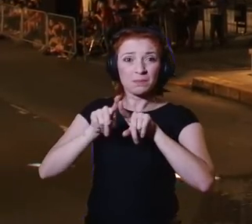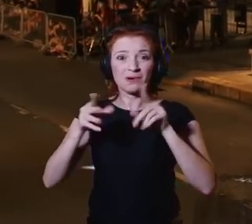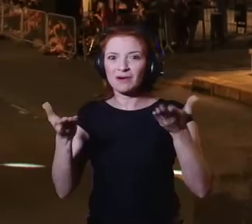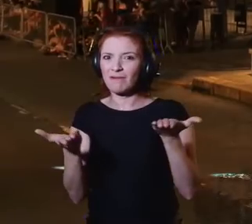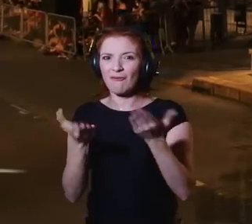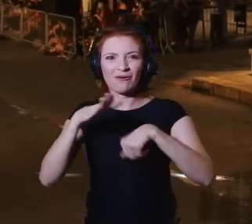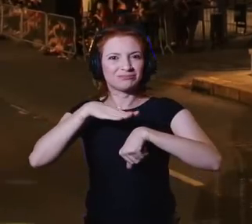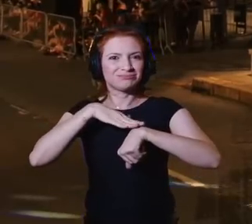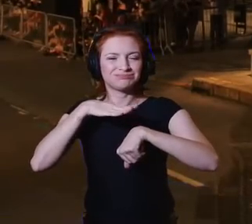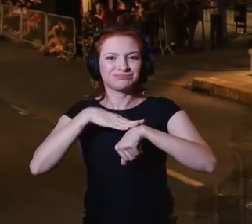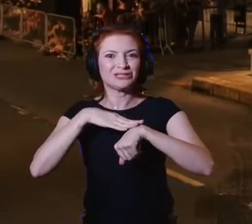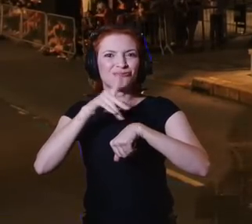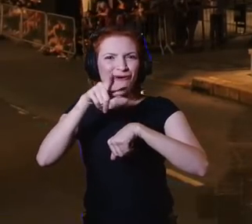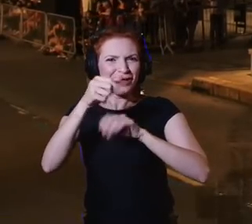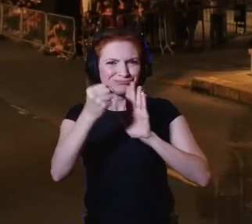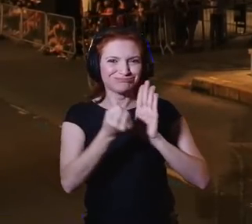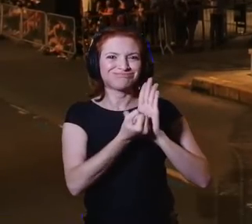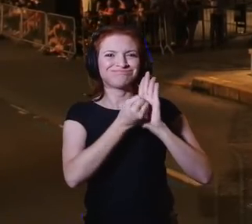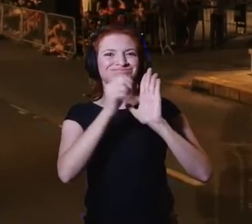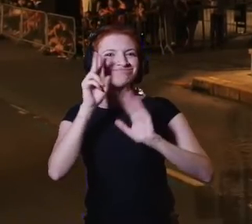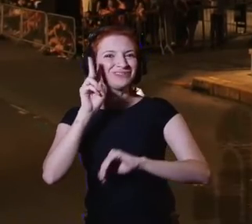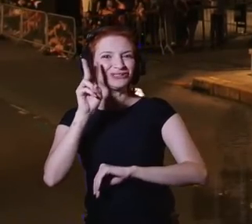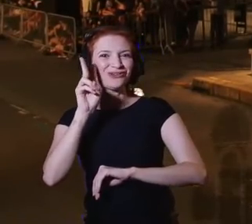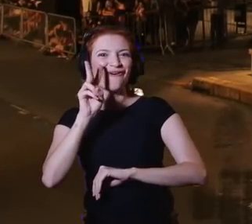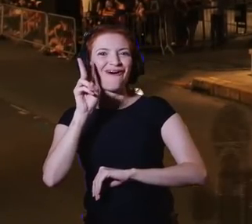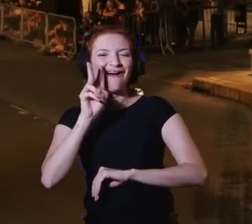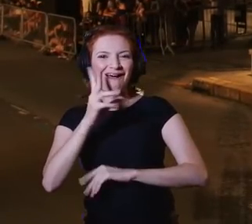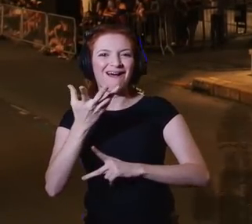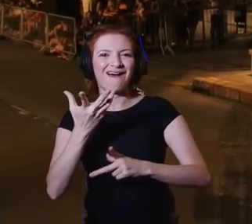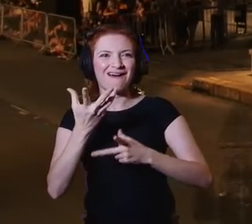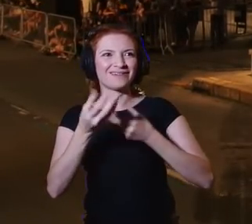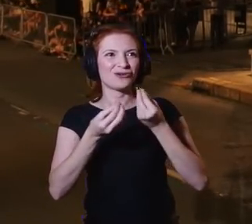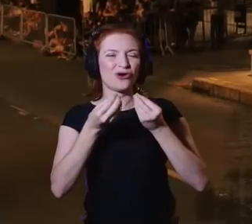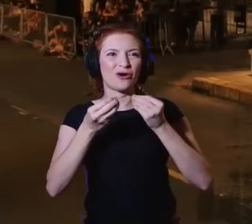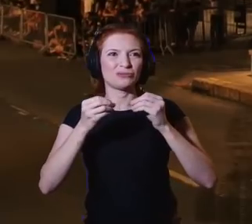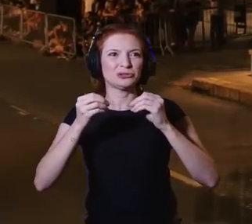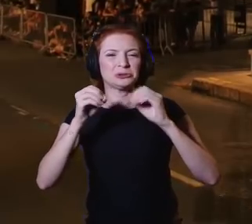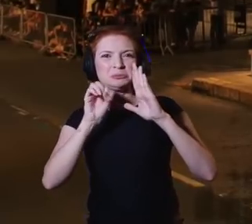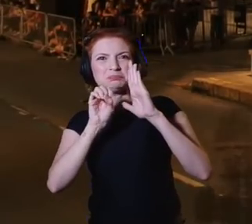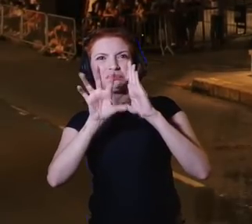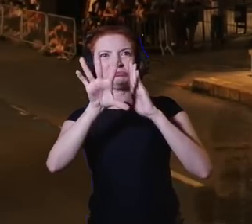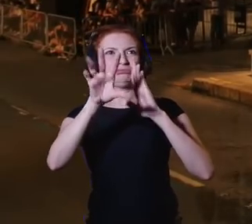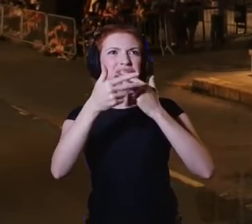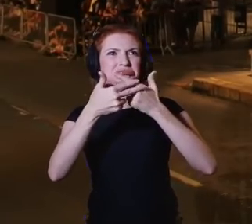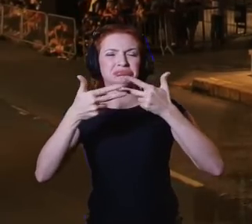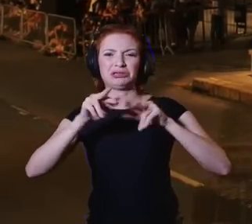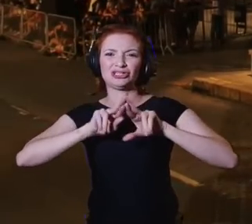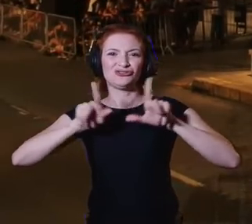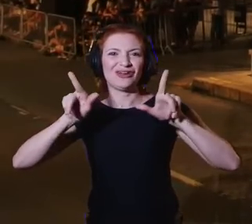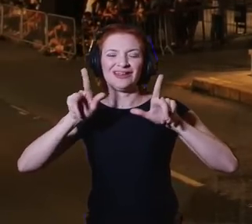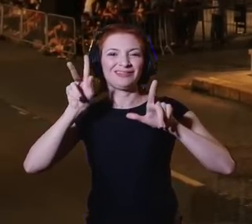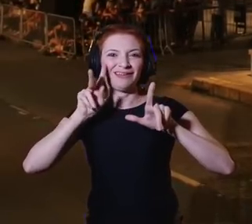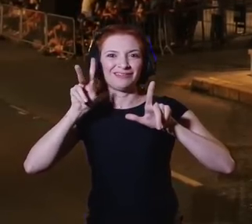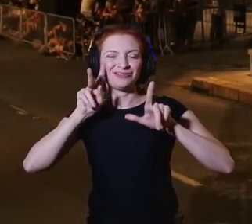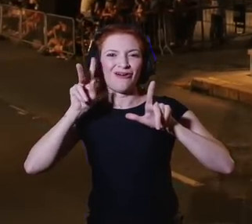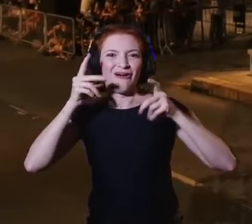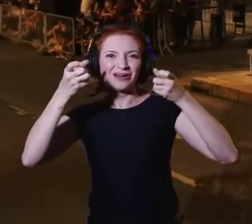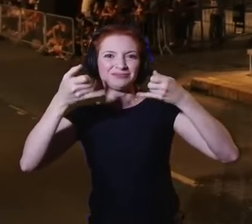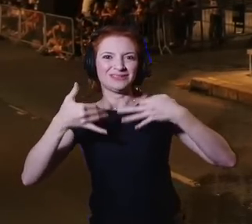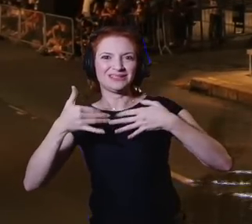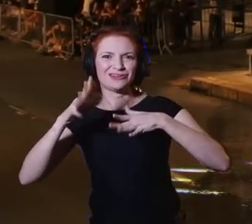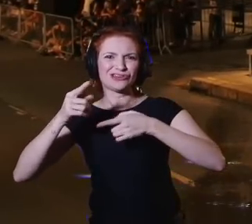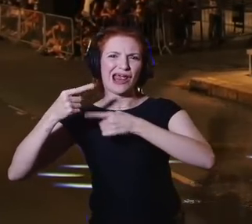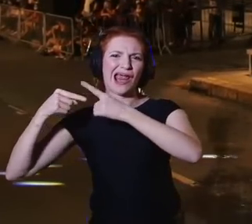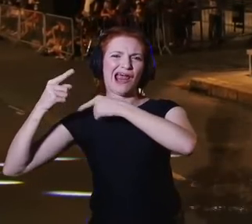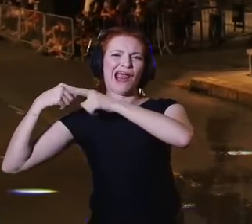momento histórico de uma geração de projeção, de telas, de diferentes momentos de uma história que se refaz por